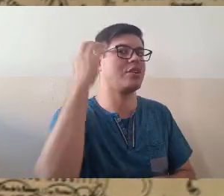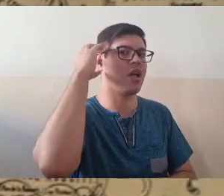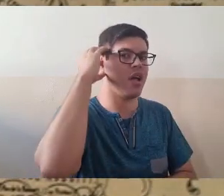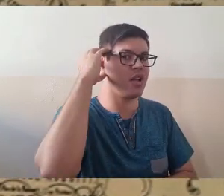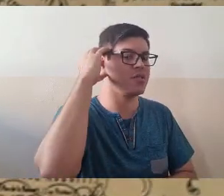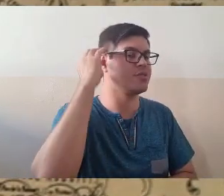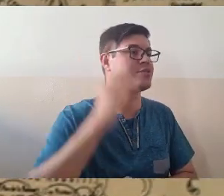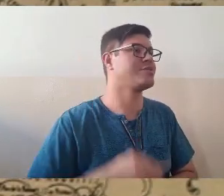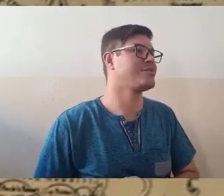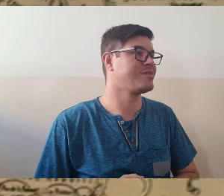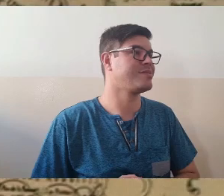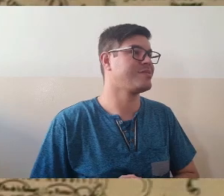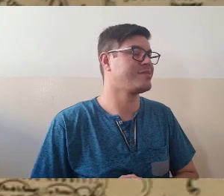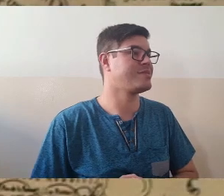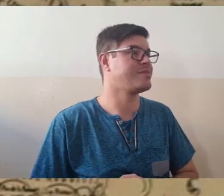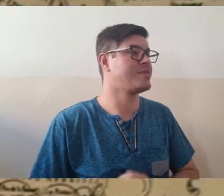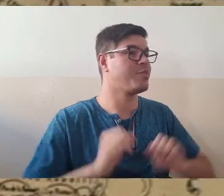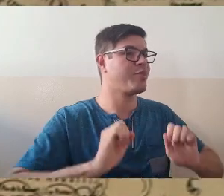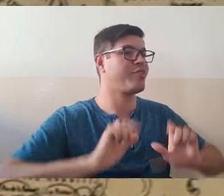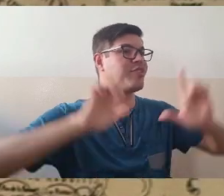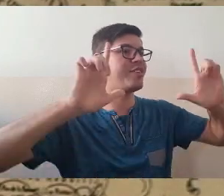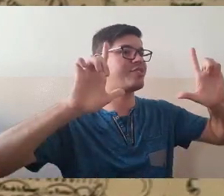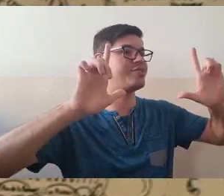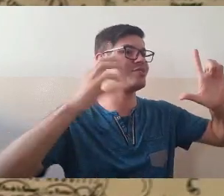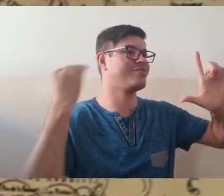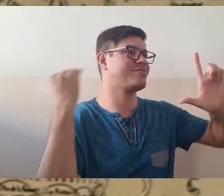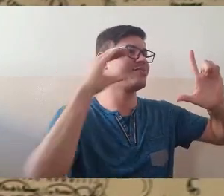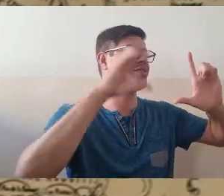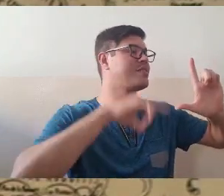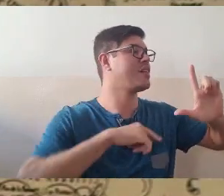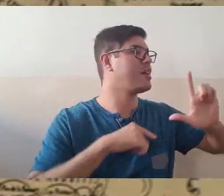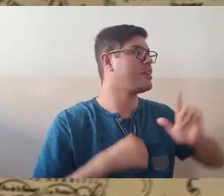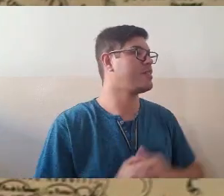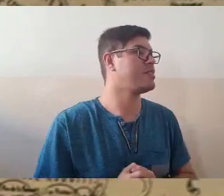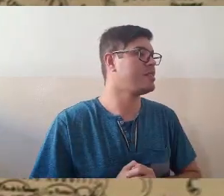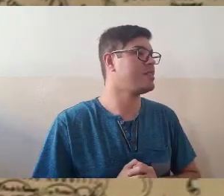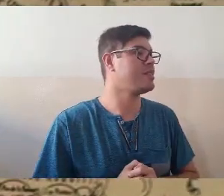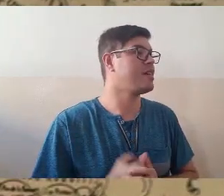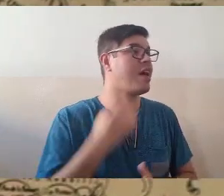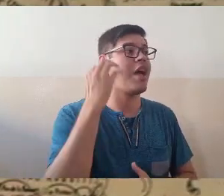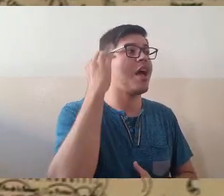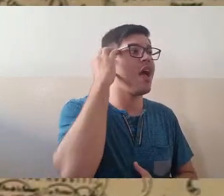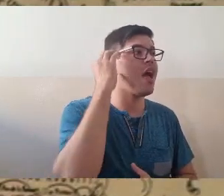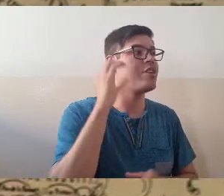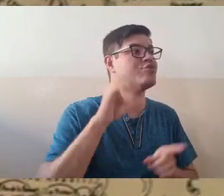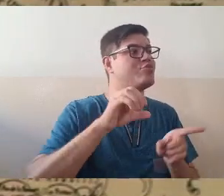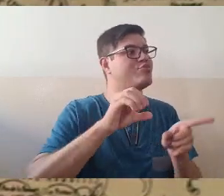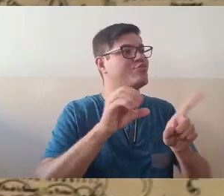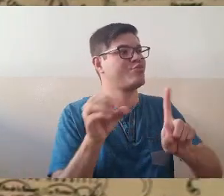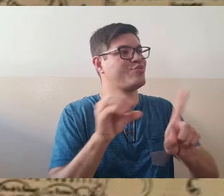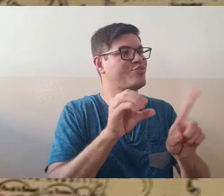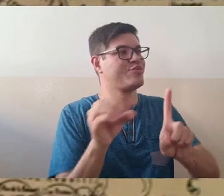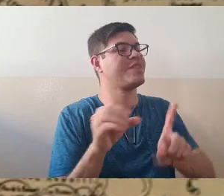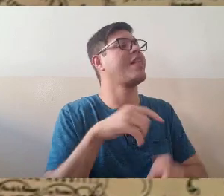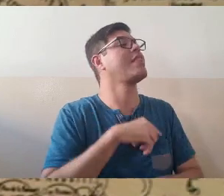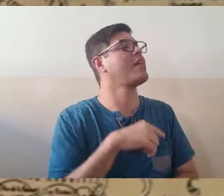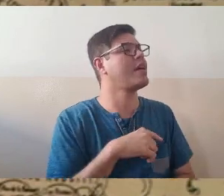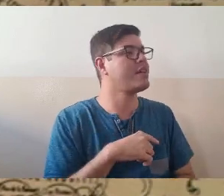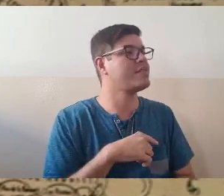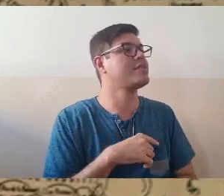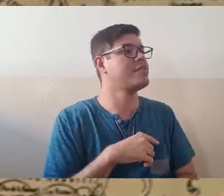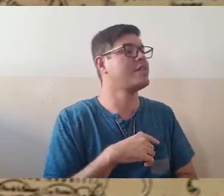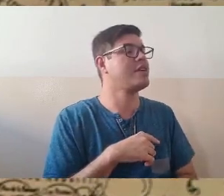na TV, no vídeo, né? E de rádio a gente tem uma certa familiaridade. Puxa vida. Então assim, é